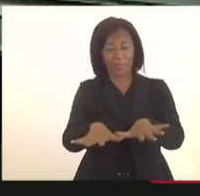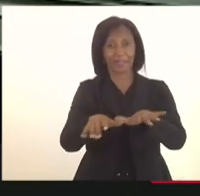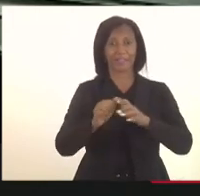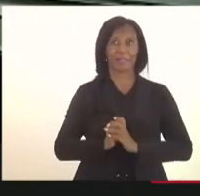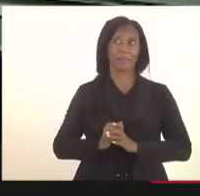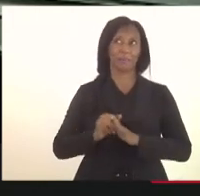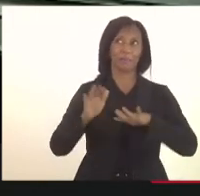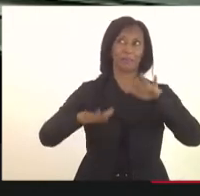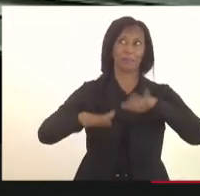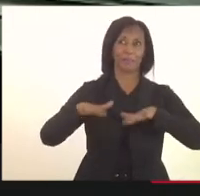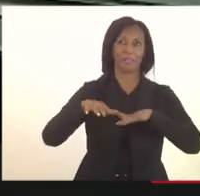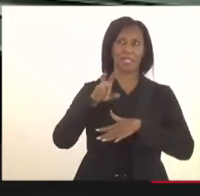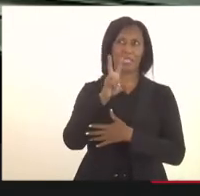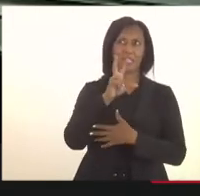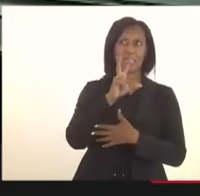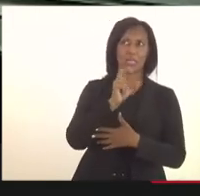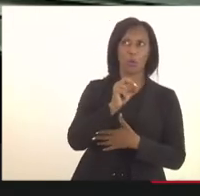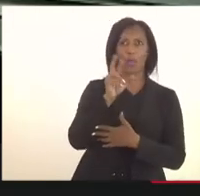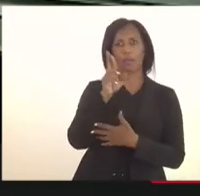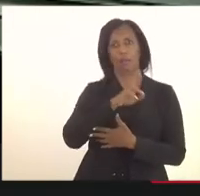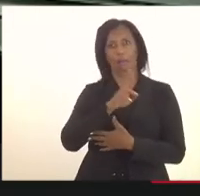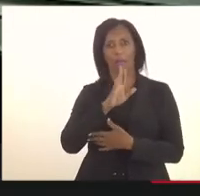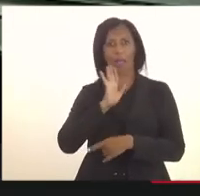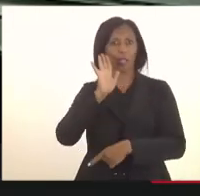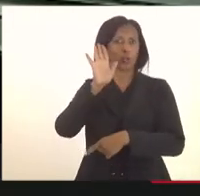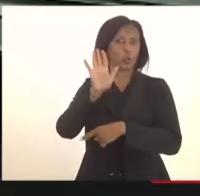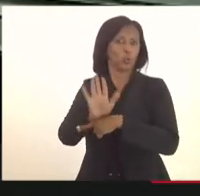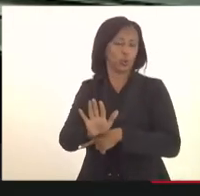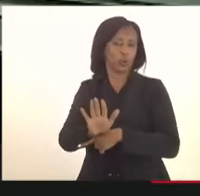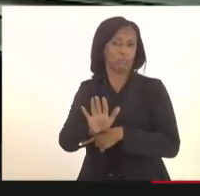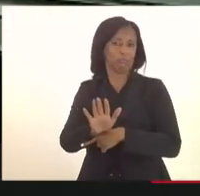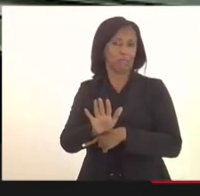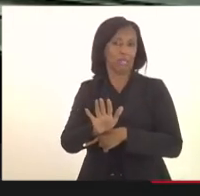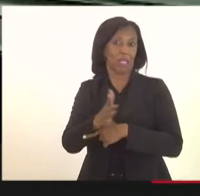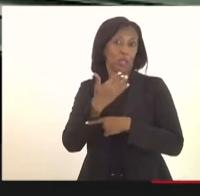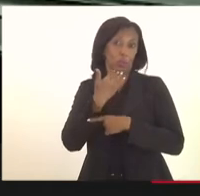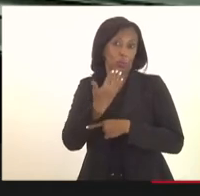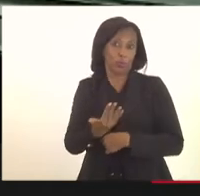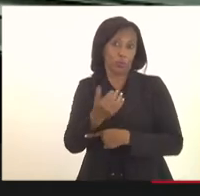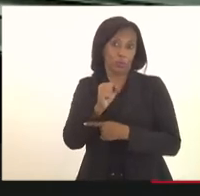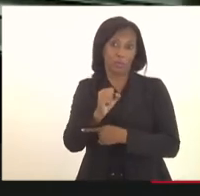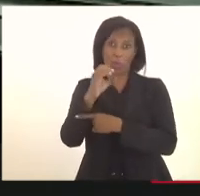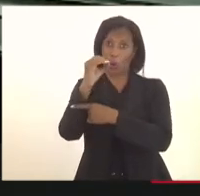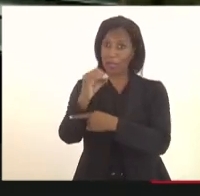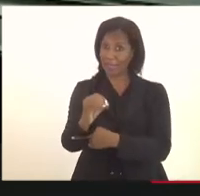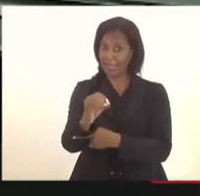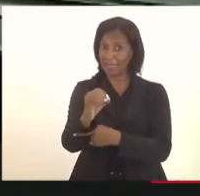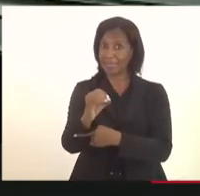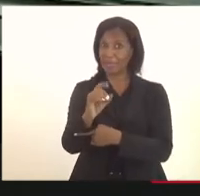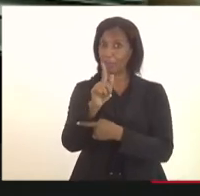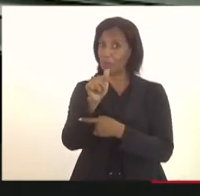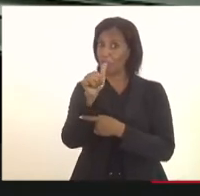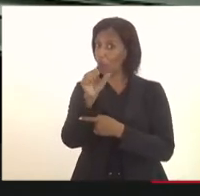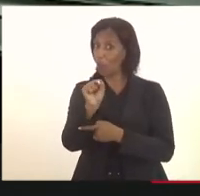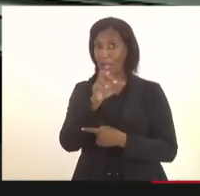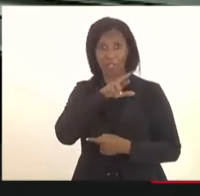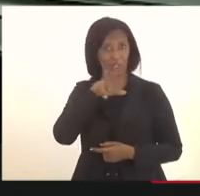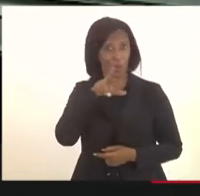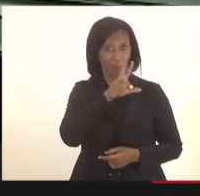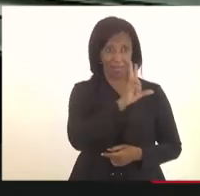de R$ 50, que eu estou emendando para ser 80, porque o preço médio é 80, não é